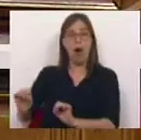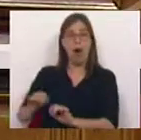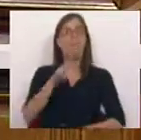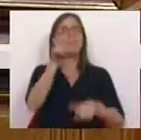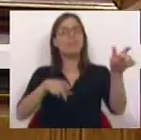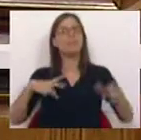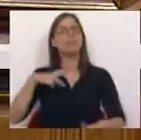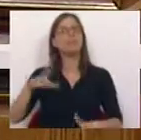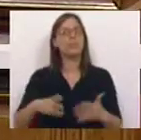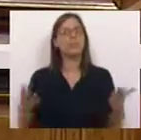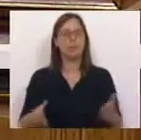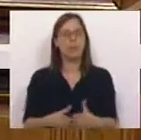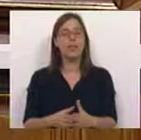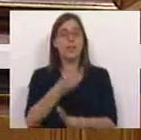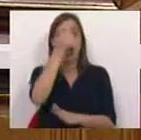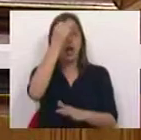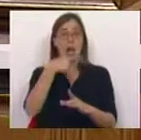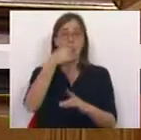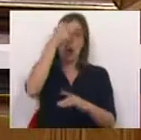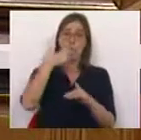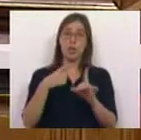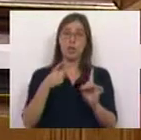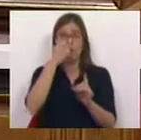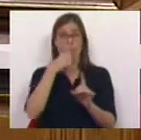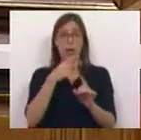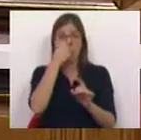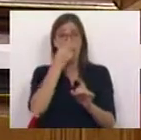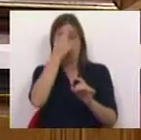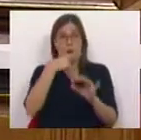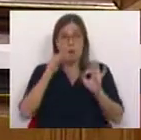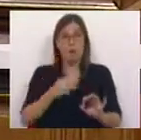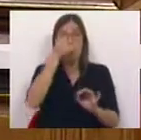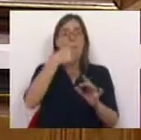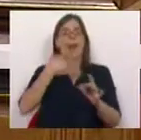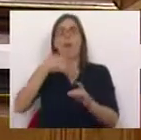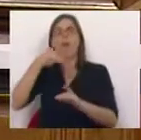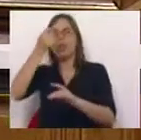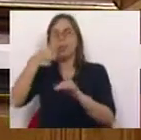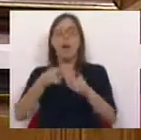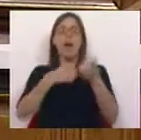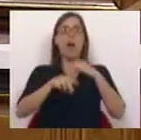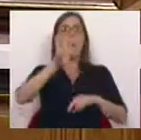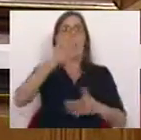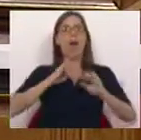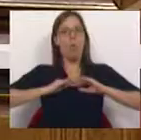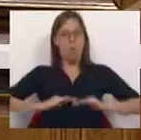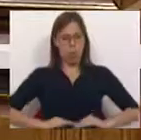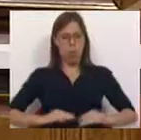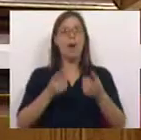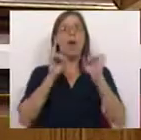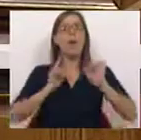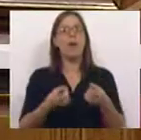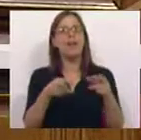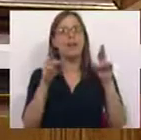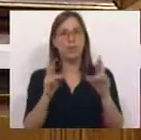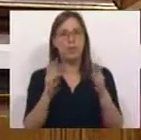os portugueses, a história não é uma história, é a história. Os portugueses e o país não só respiraram de alívio, como começaram a